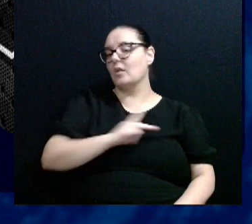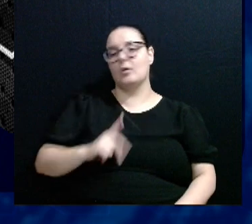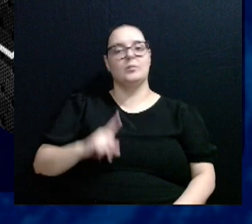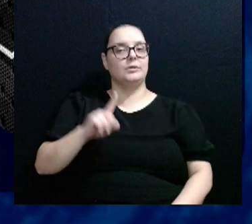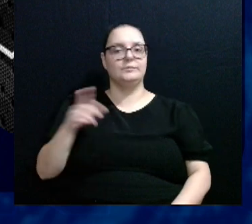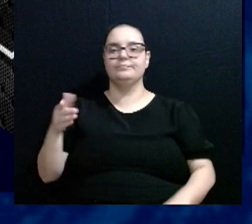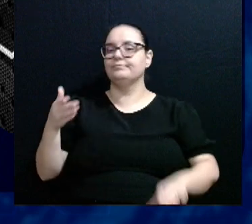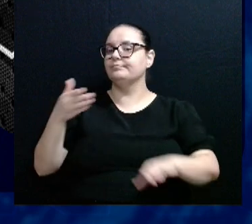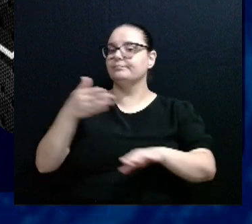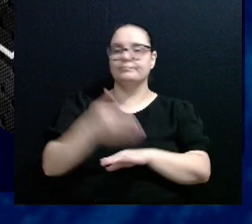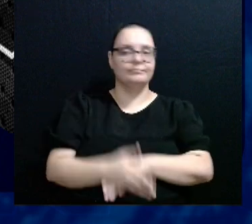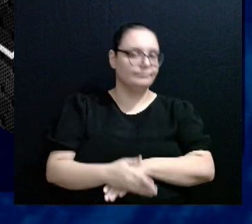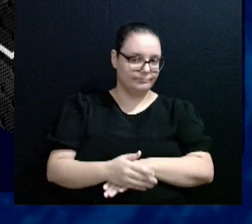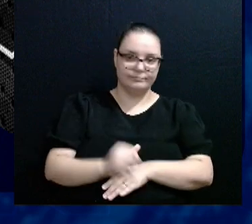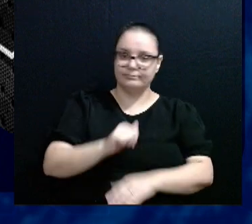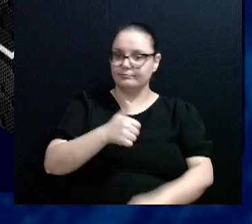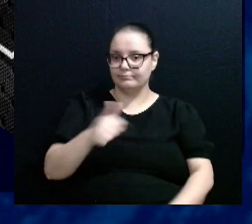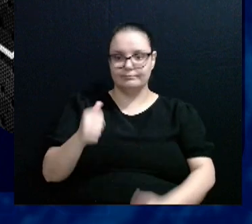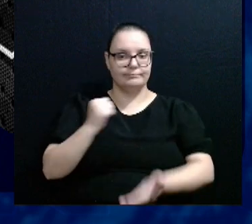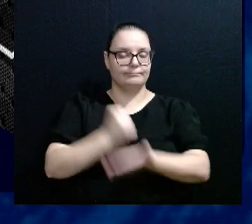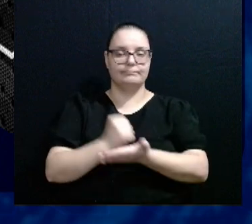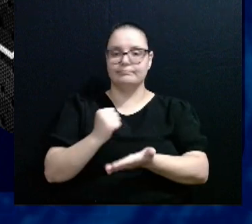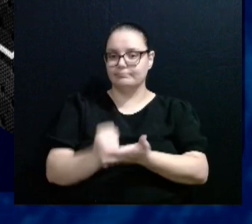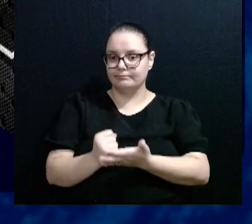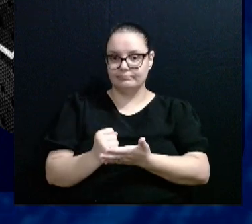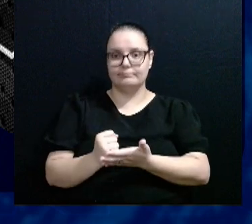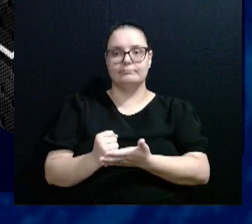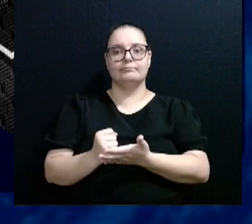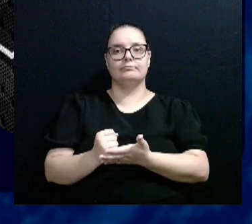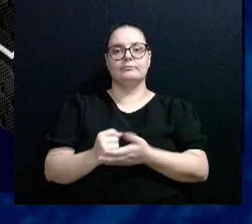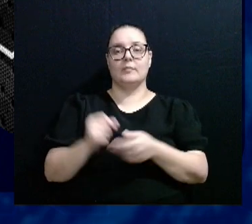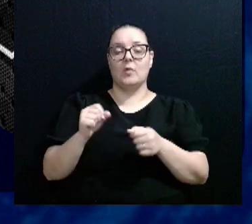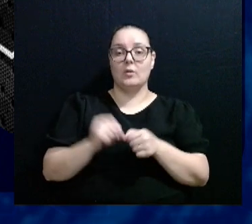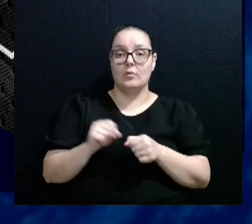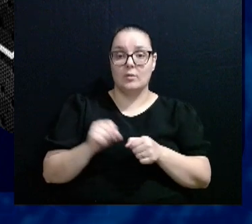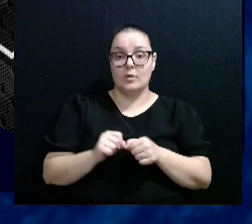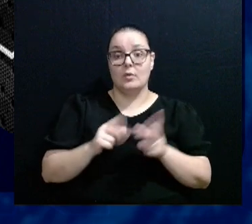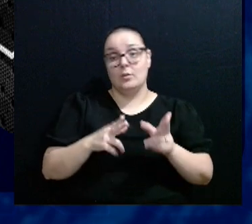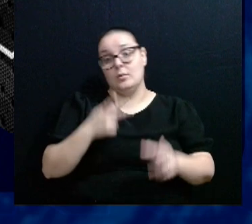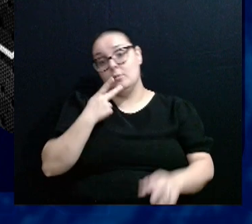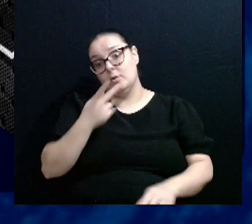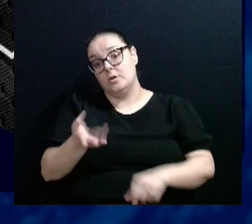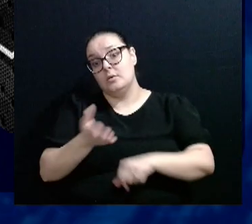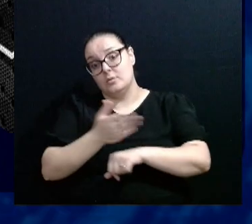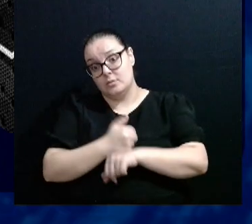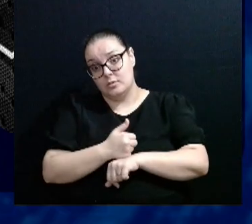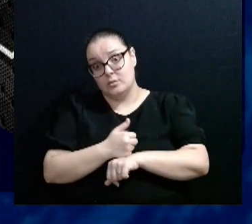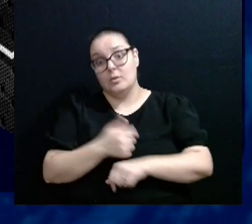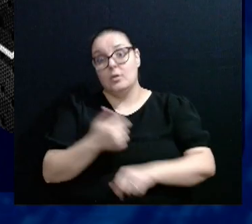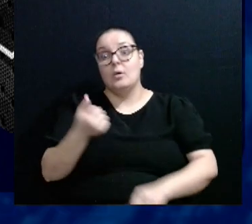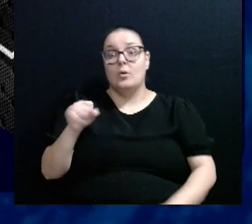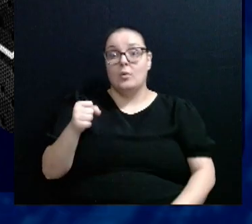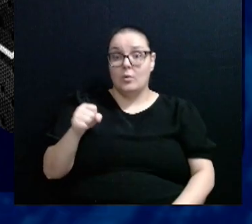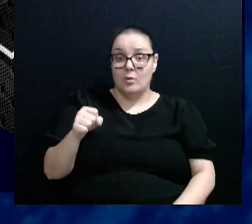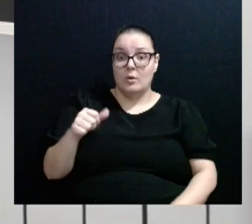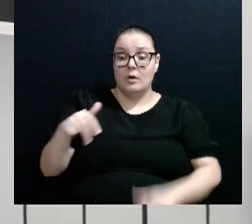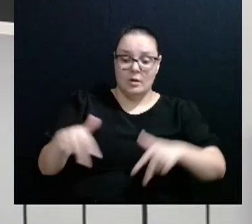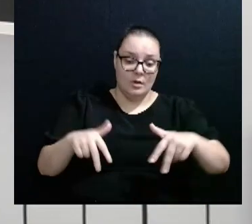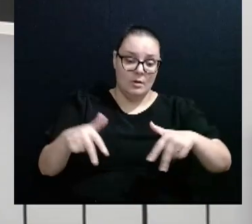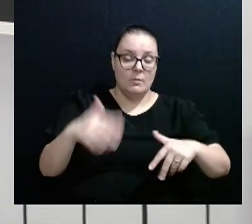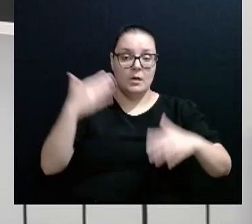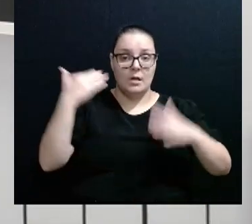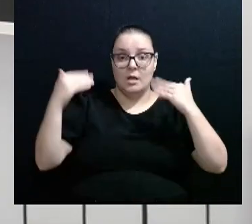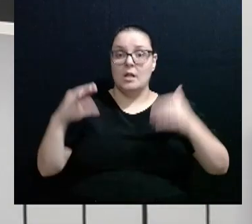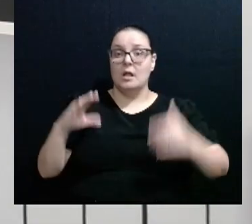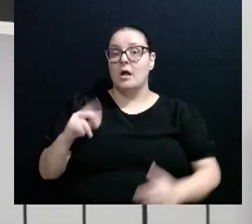as 11 contratações que foram realizadas. Como eu disse anteriormente, os 8 jogadores que se destacaram aí na Copinha